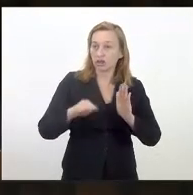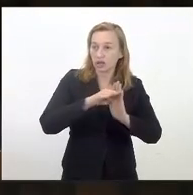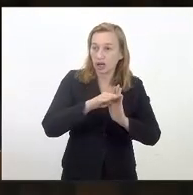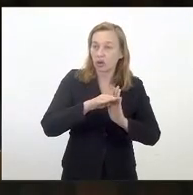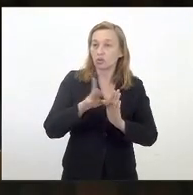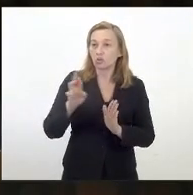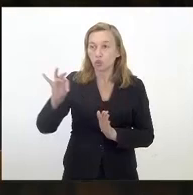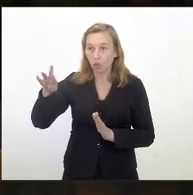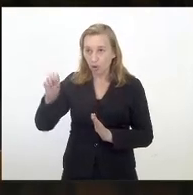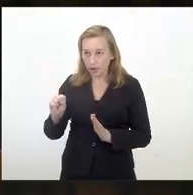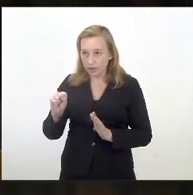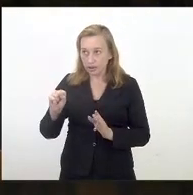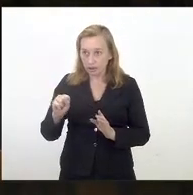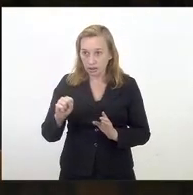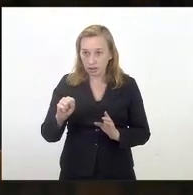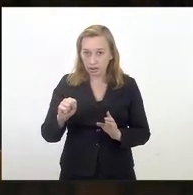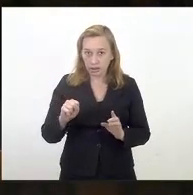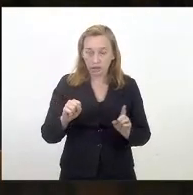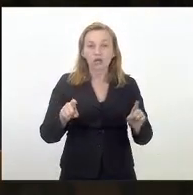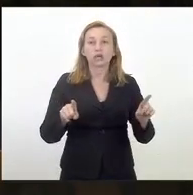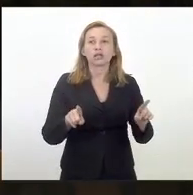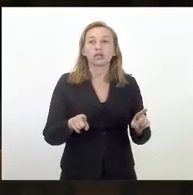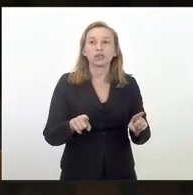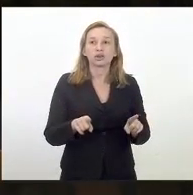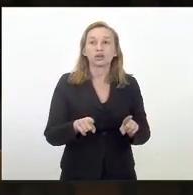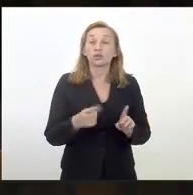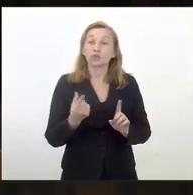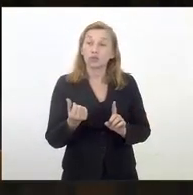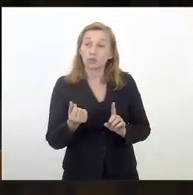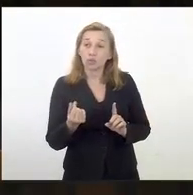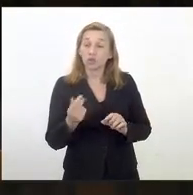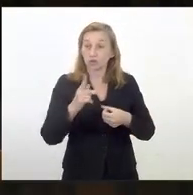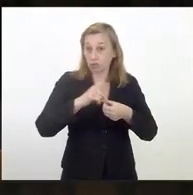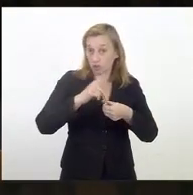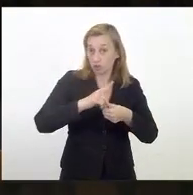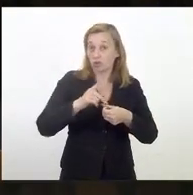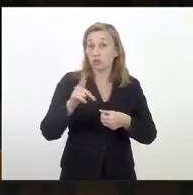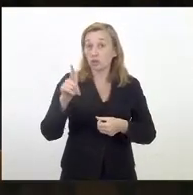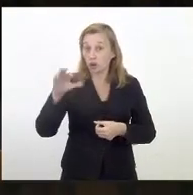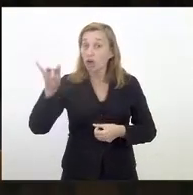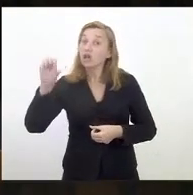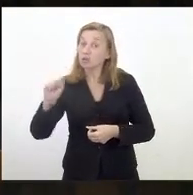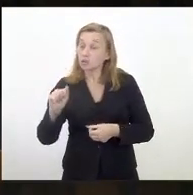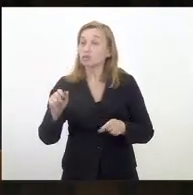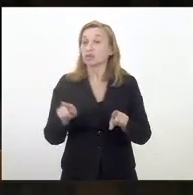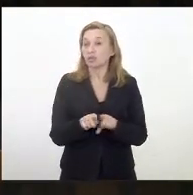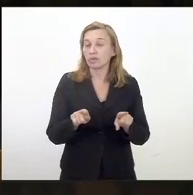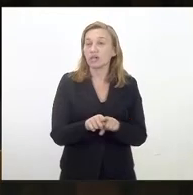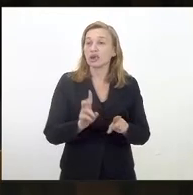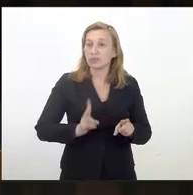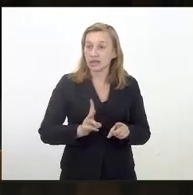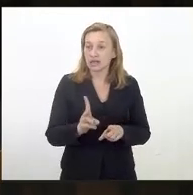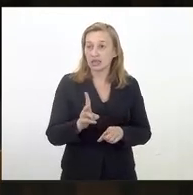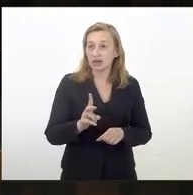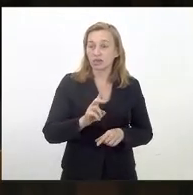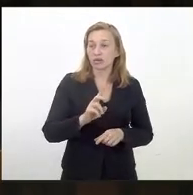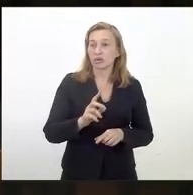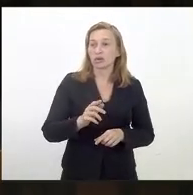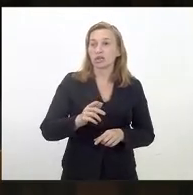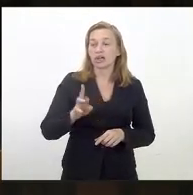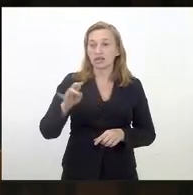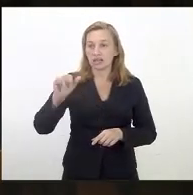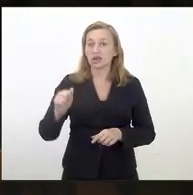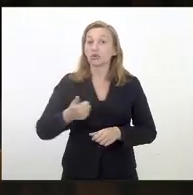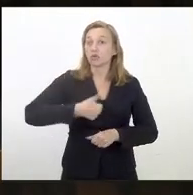e por conta do especificamente conta do preço do barril do petróleo e do câmbio mas sempre as receitas do